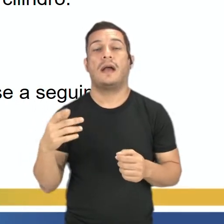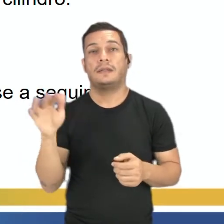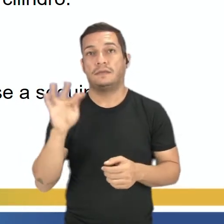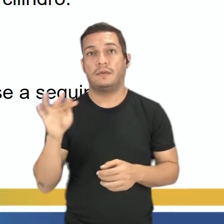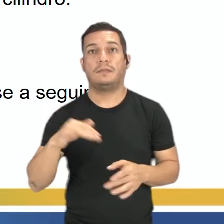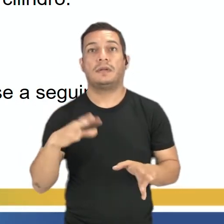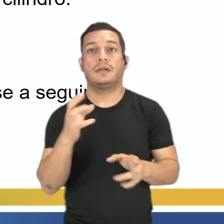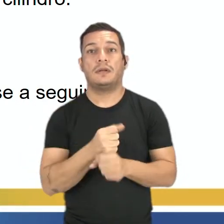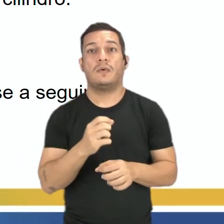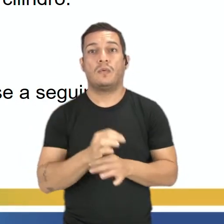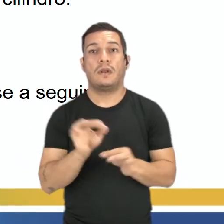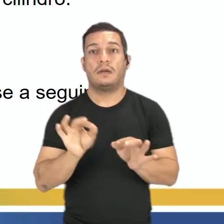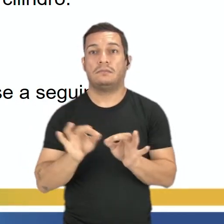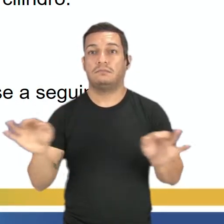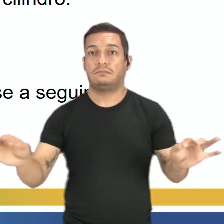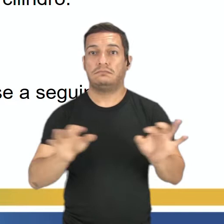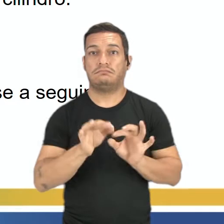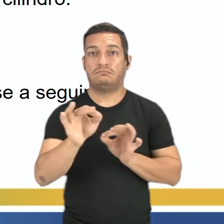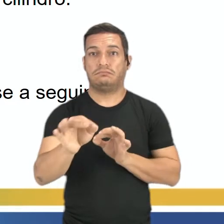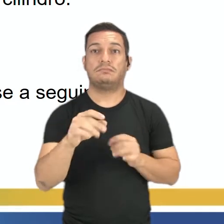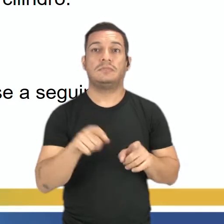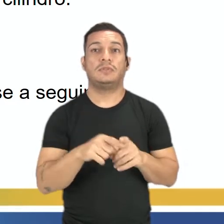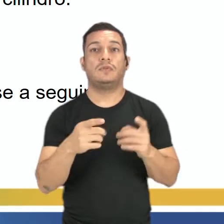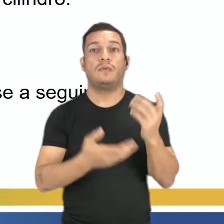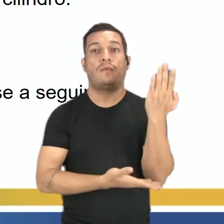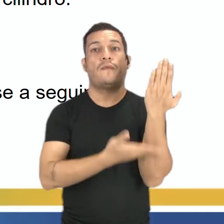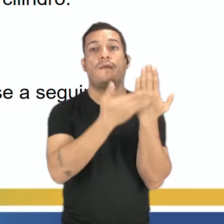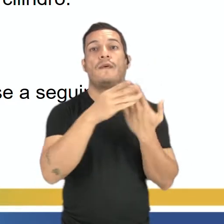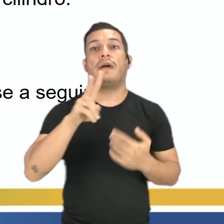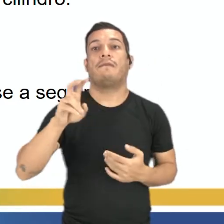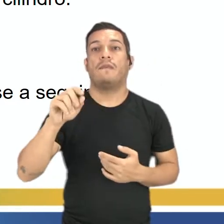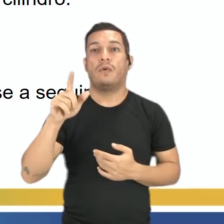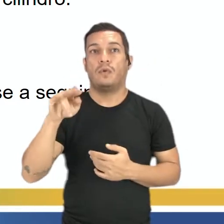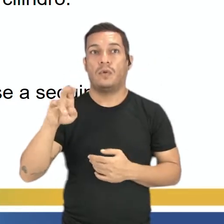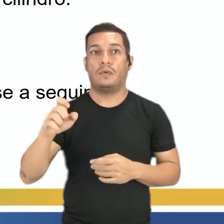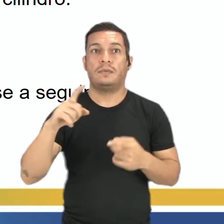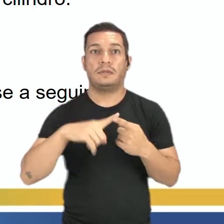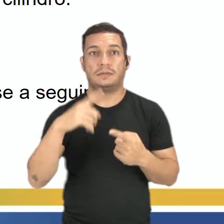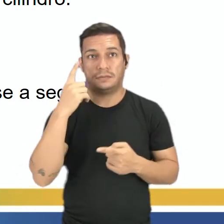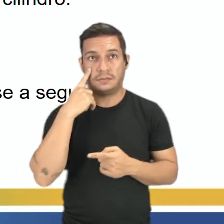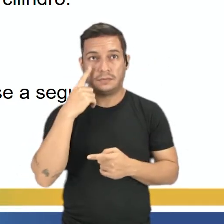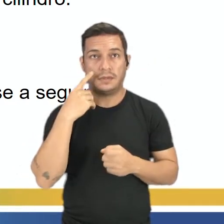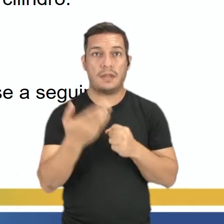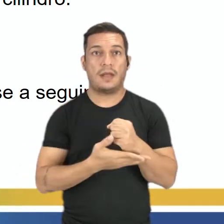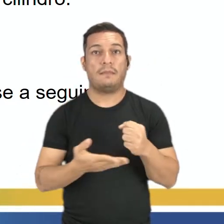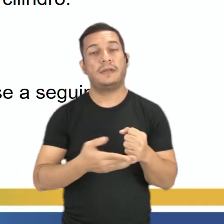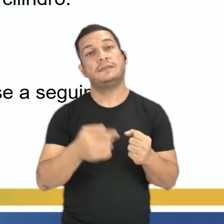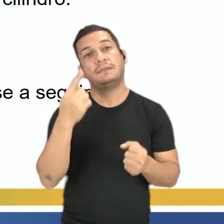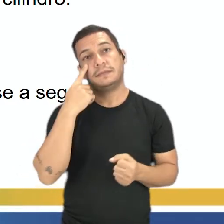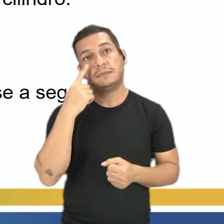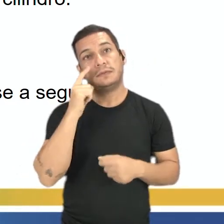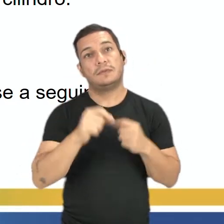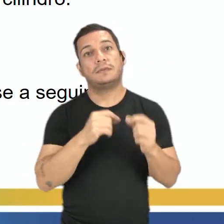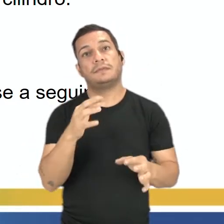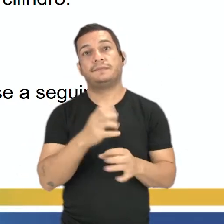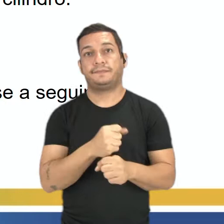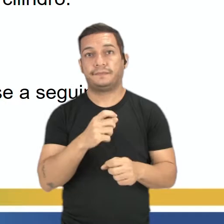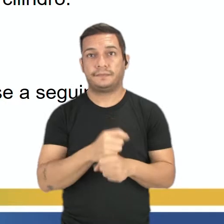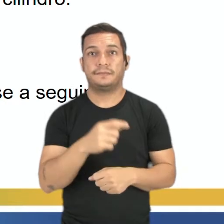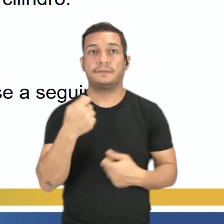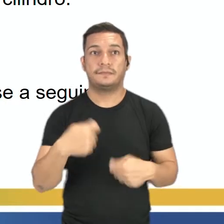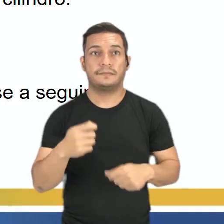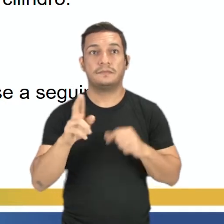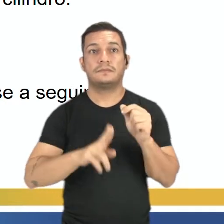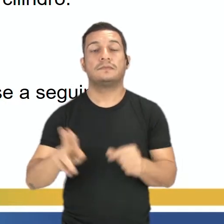as áreas e o volume do cilindro. A área do cilindro, a área da base, primeiro vamos ver. Para calcular a área da base